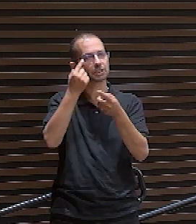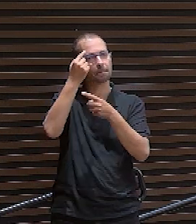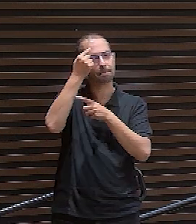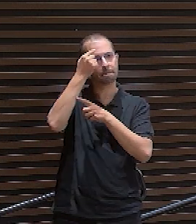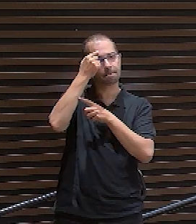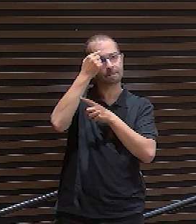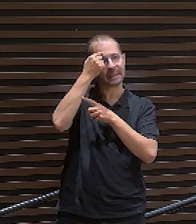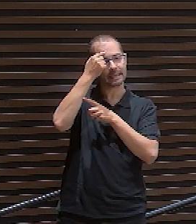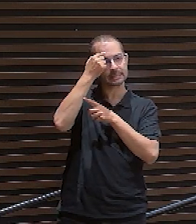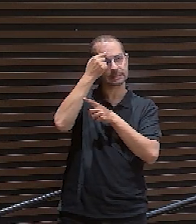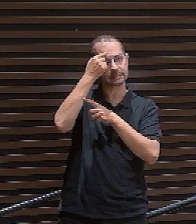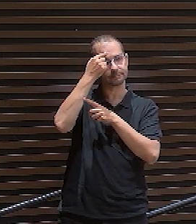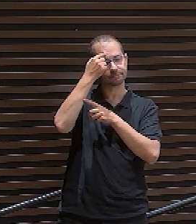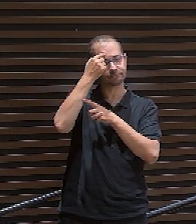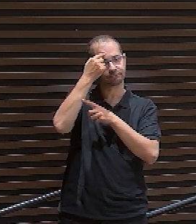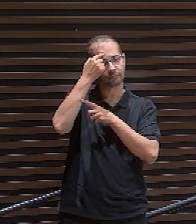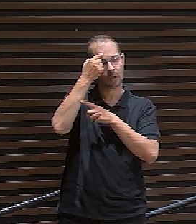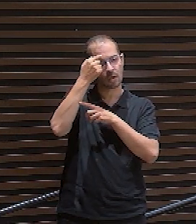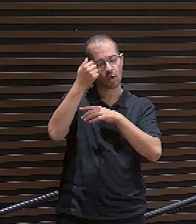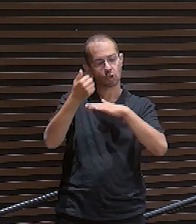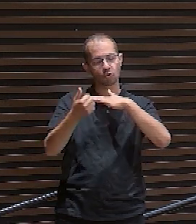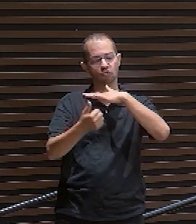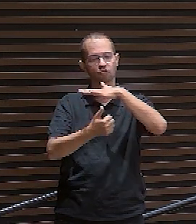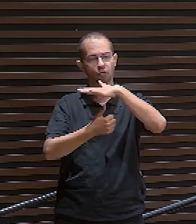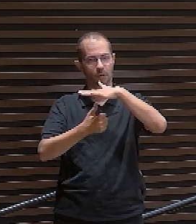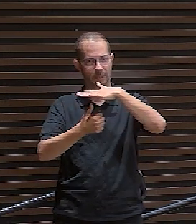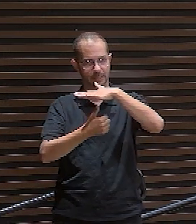da superficialidade.